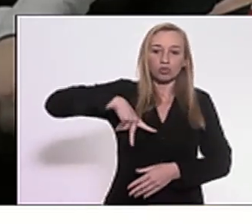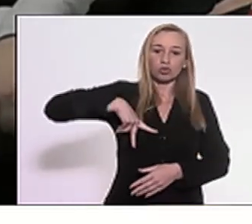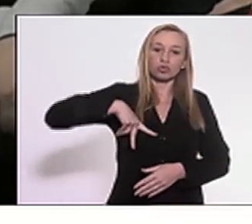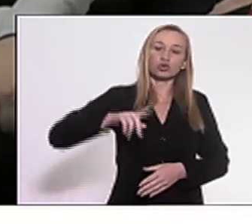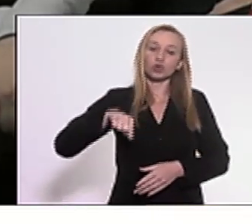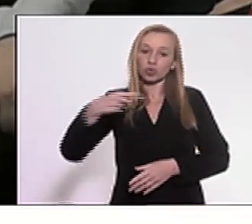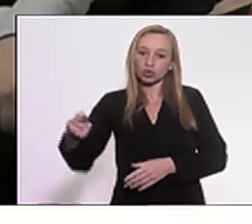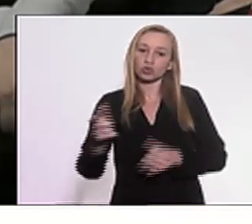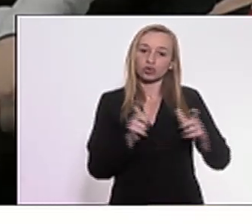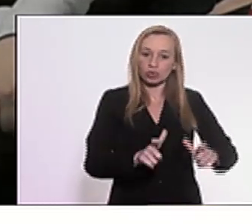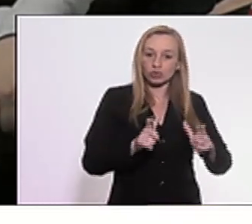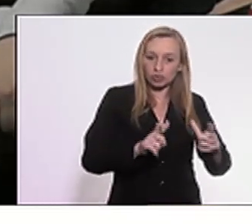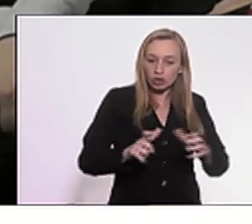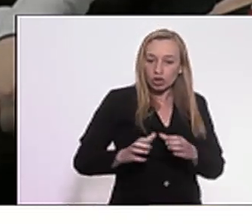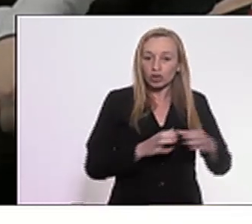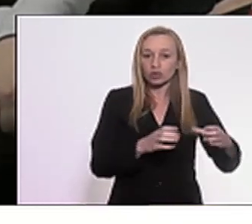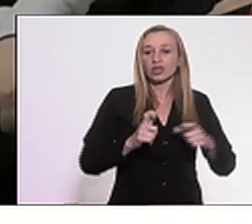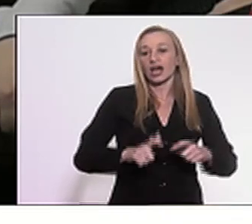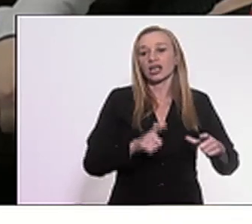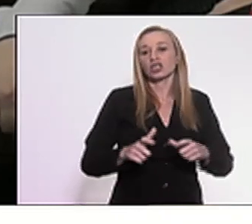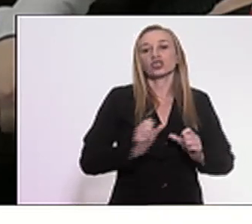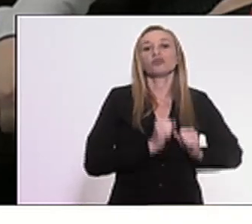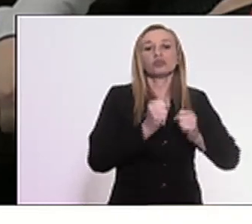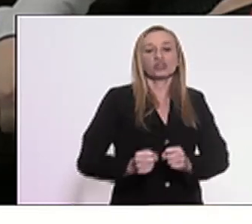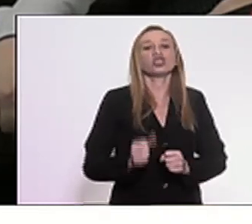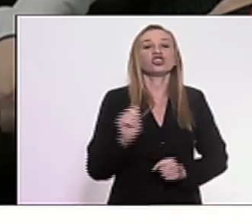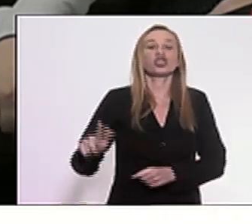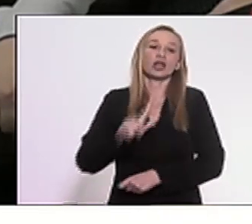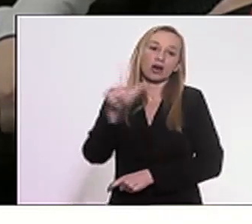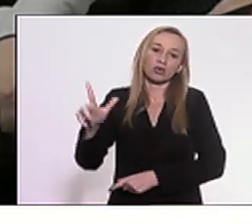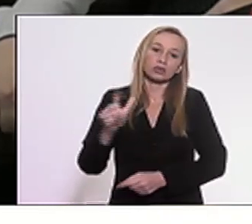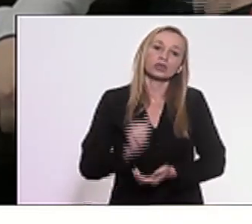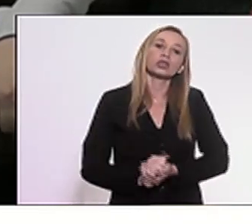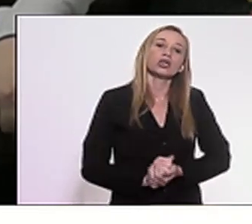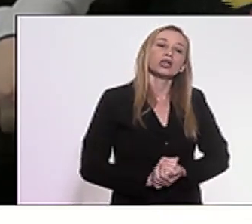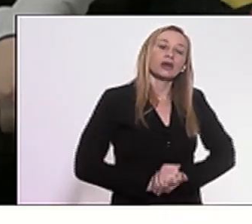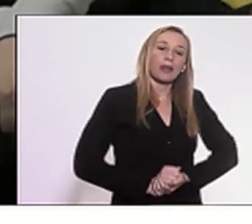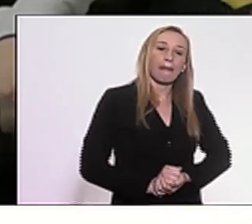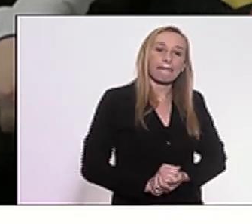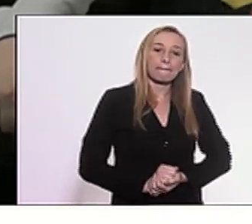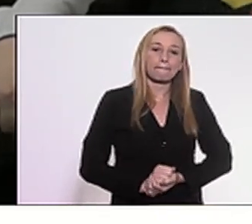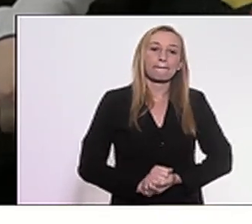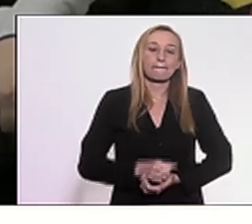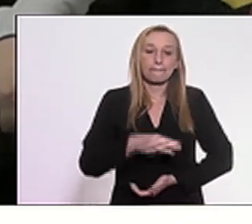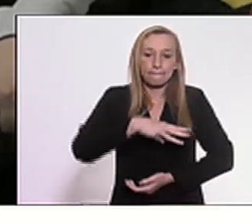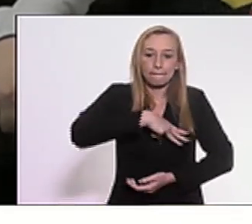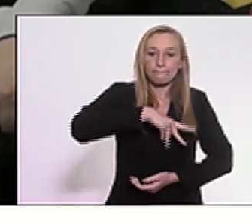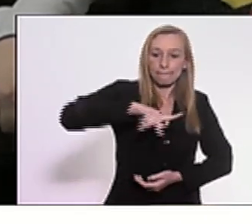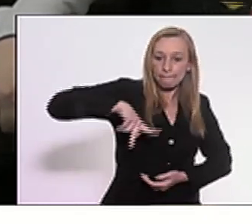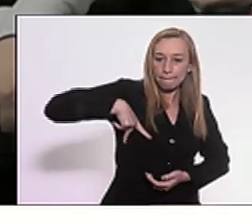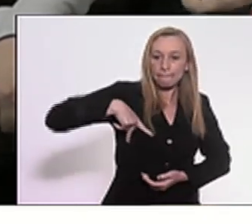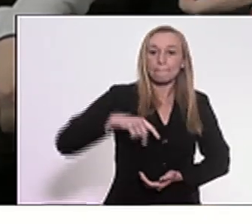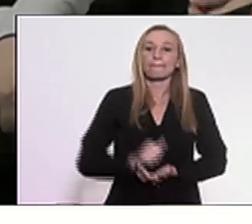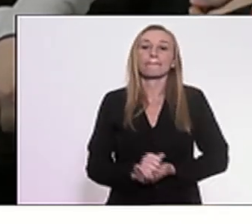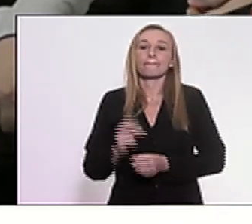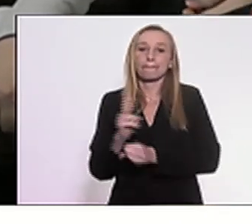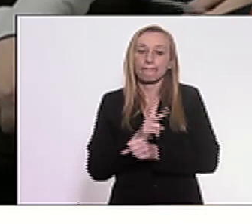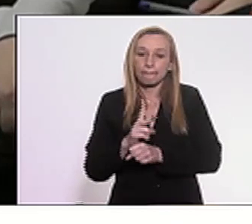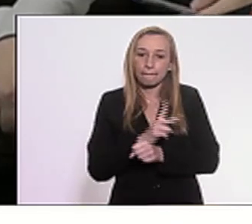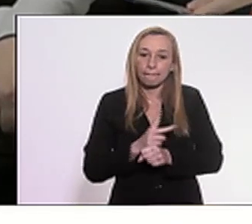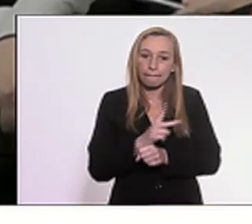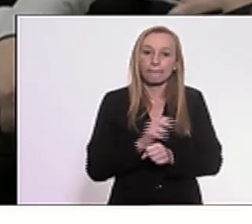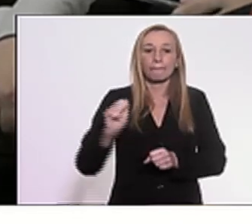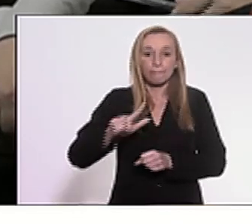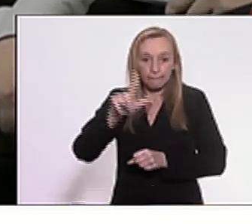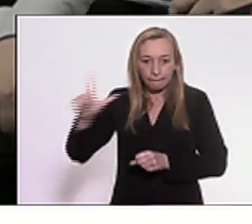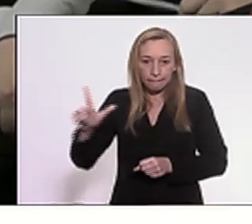geral. São essas garantias que são dadas aos membros do Ministério Público, né, nos casos promotores e procuradores, que